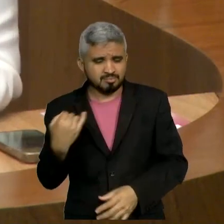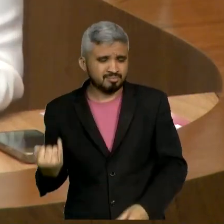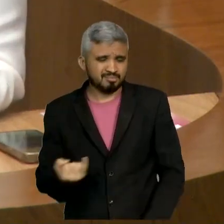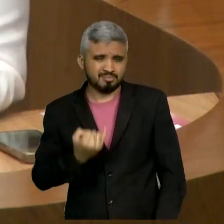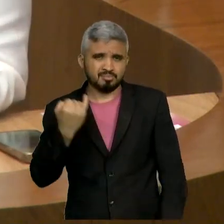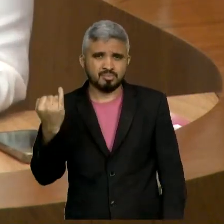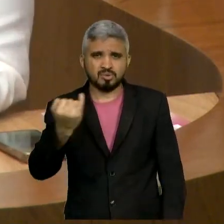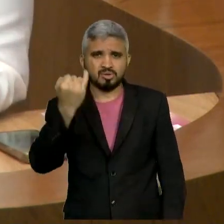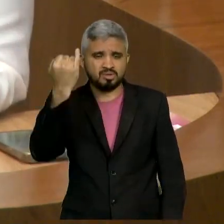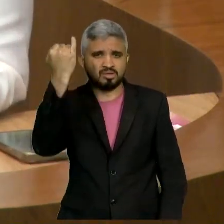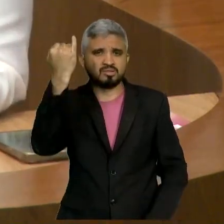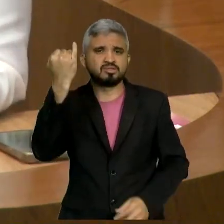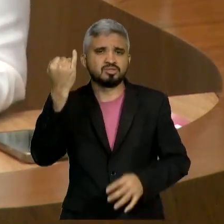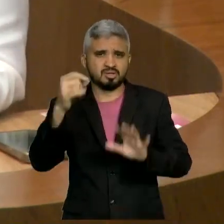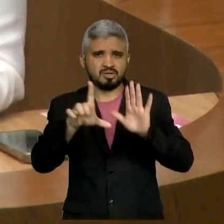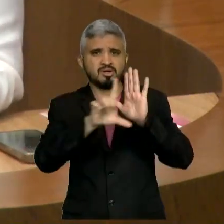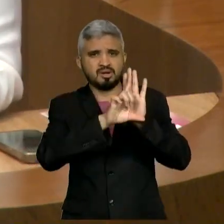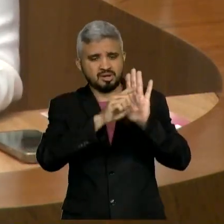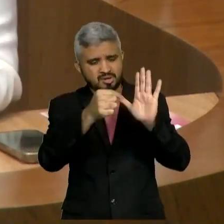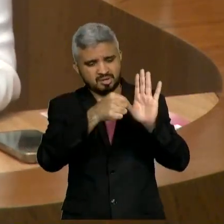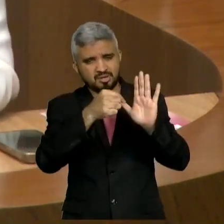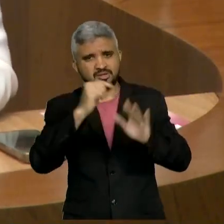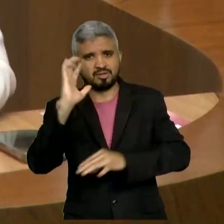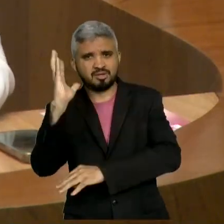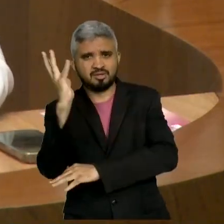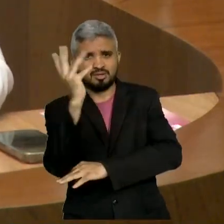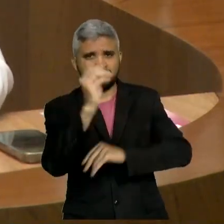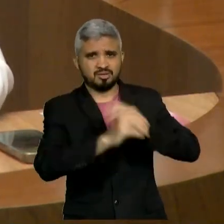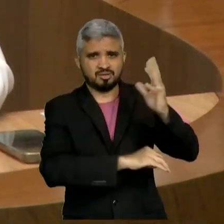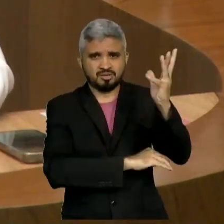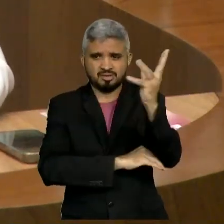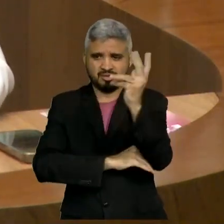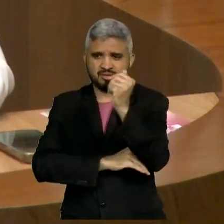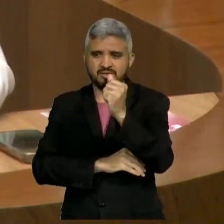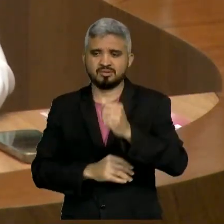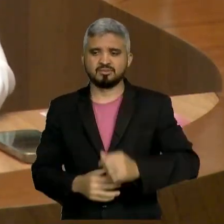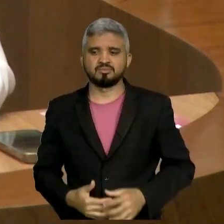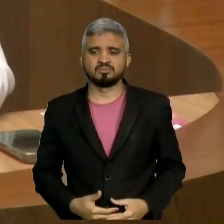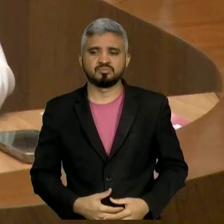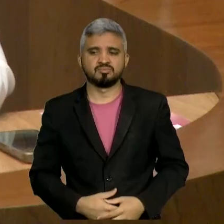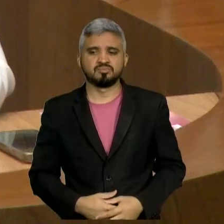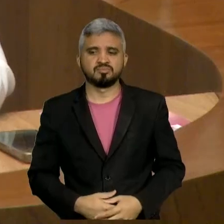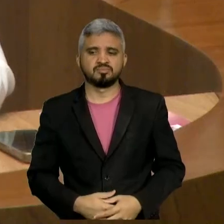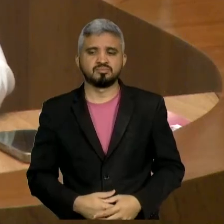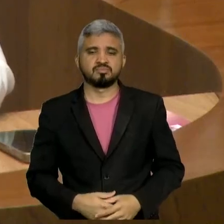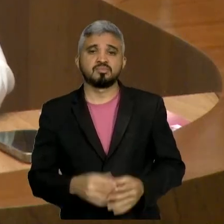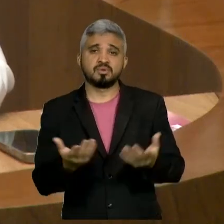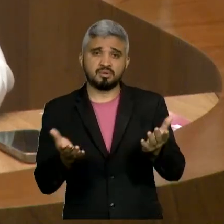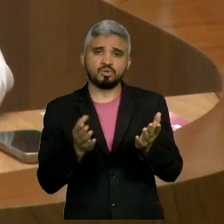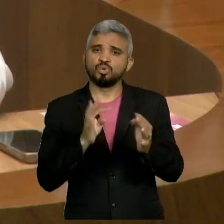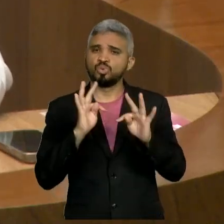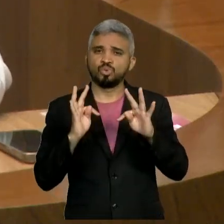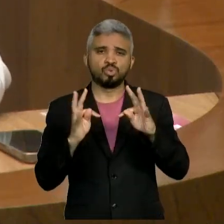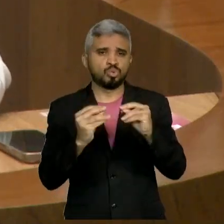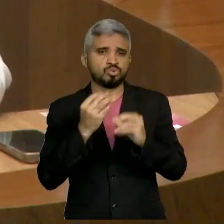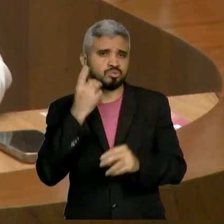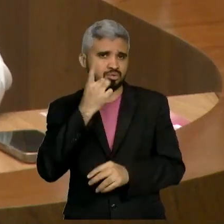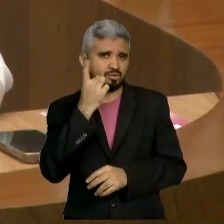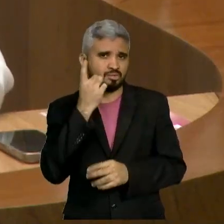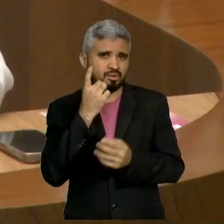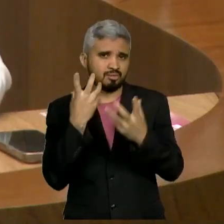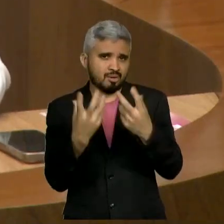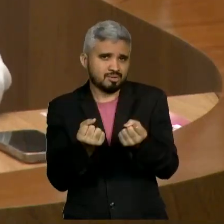foi apresentada na Assembleia e que foi aprovada por todos.